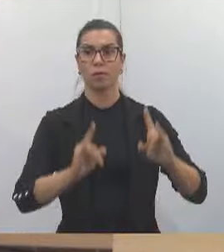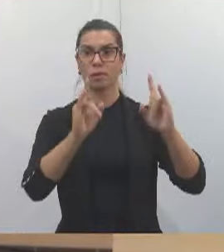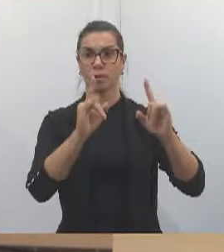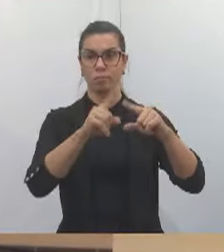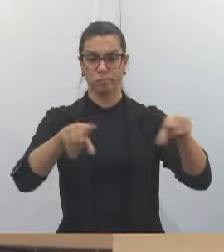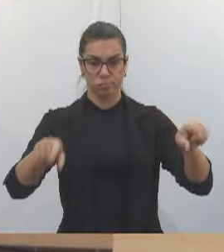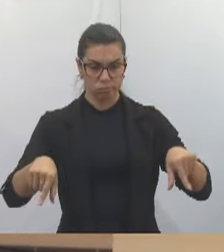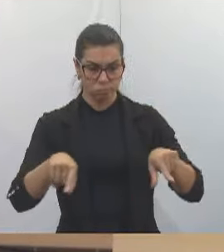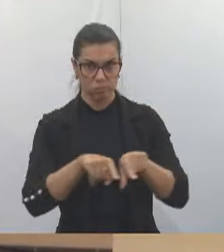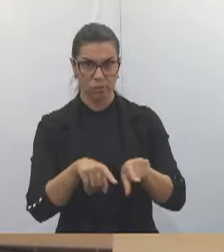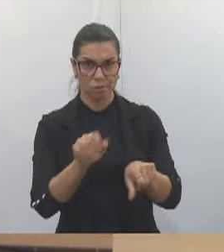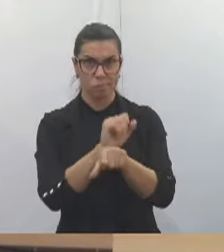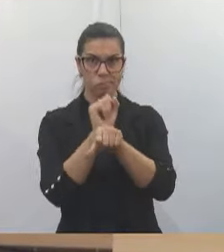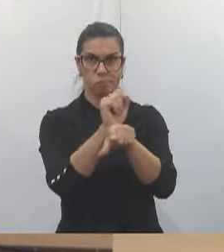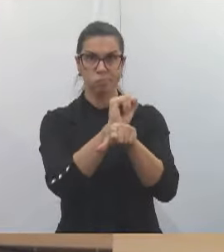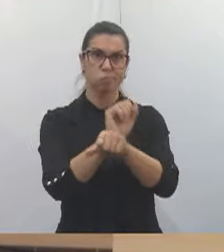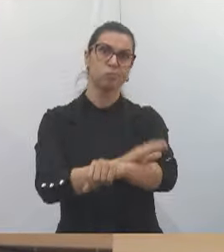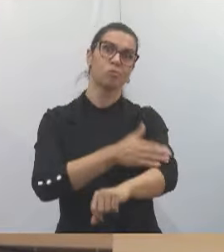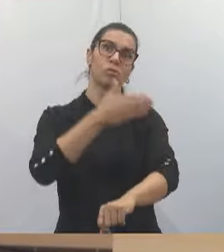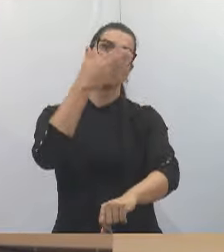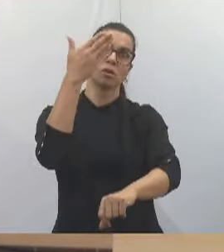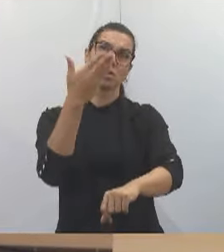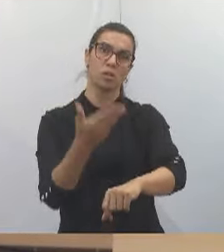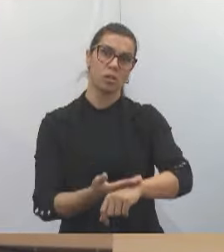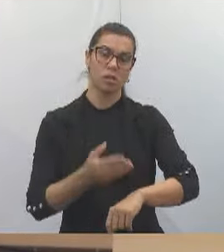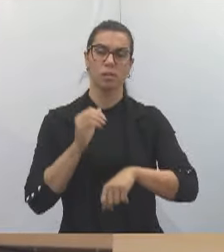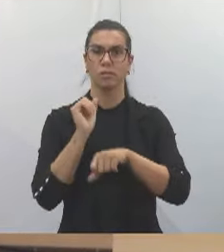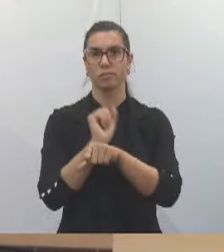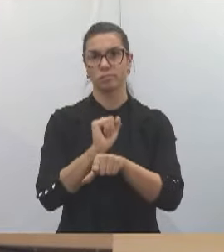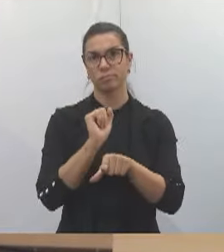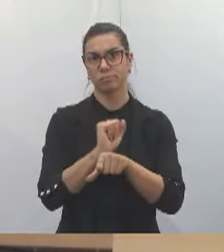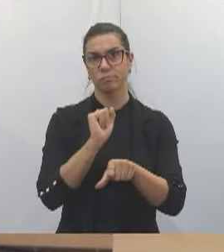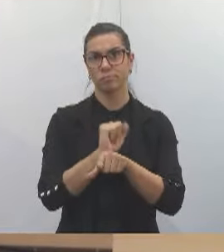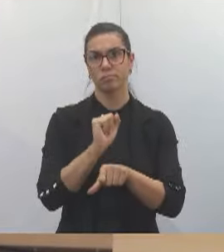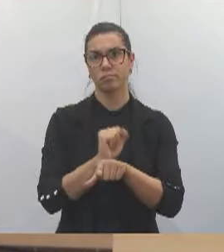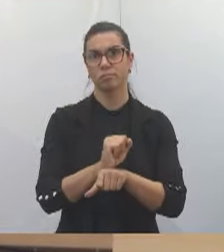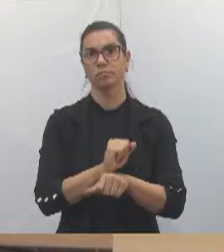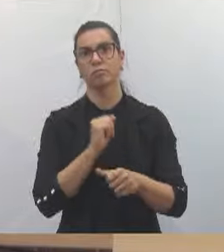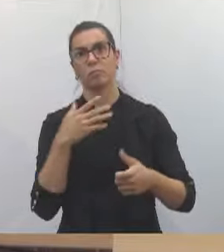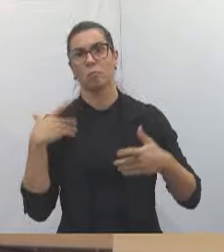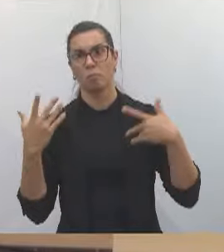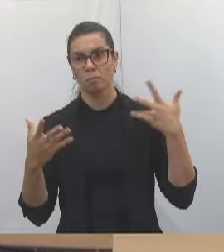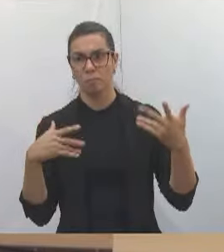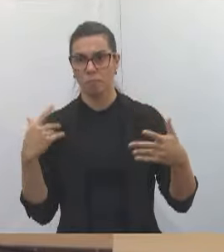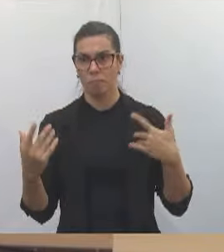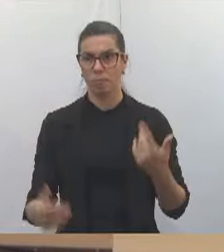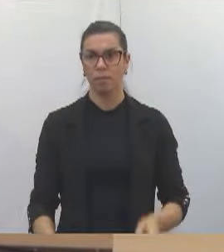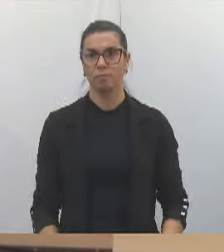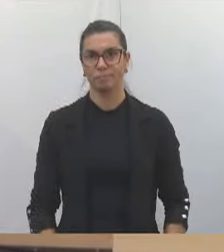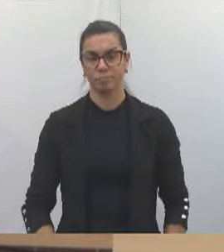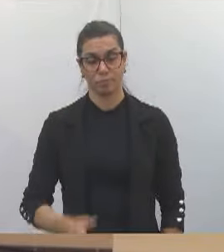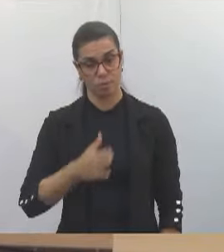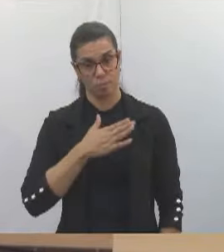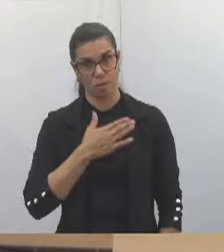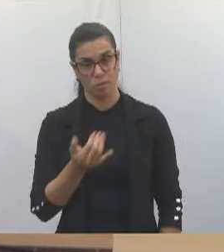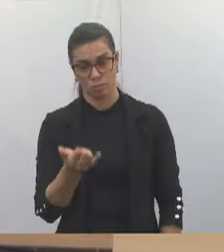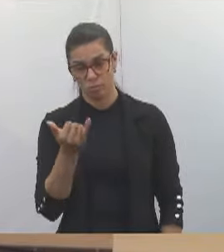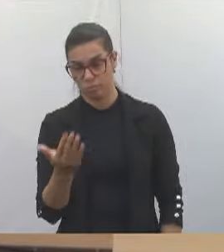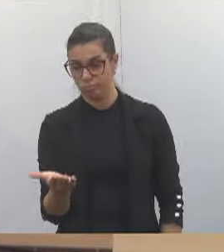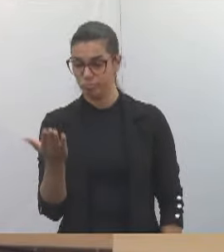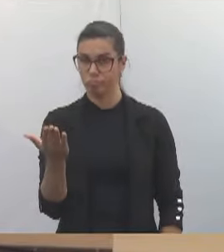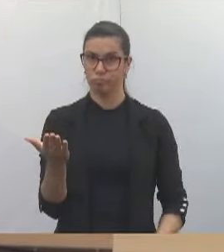na sacada o dia inteiro esperando para dar uma voltinha. Tá? Isso aí está comigo no meu celular.